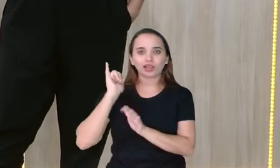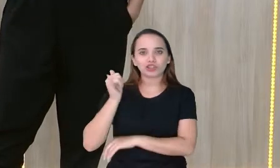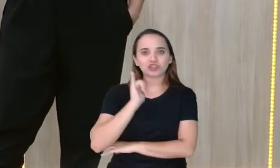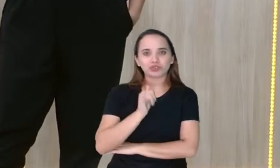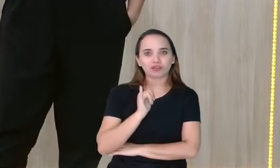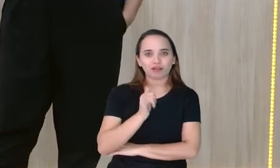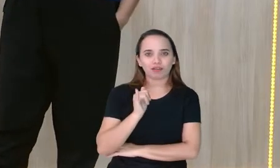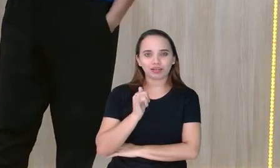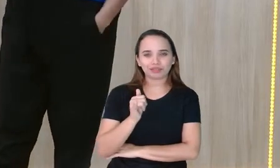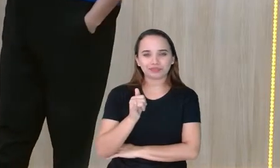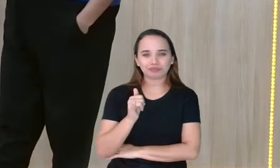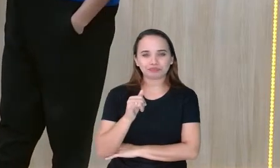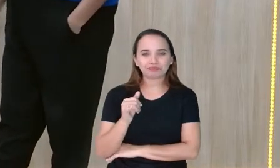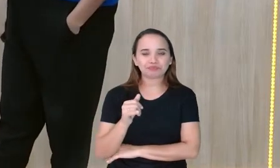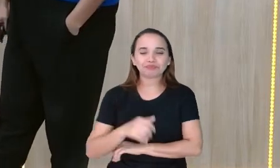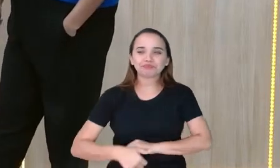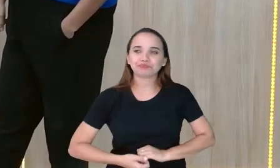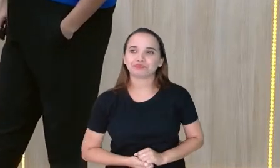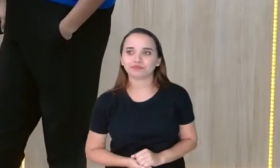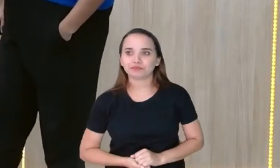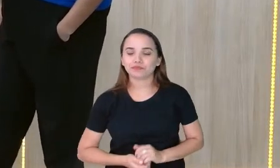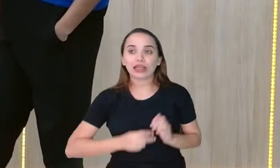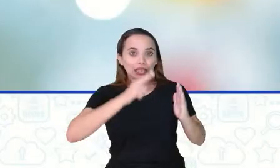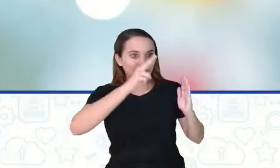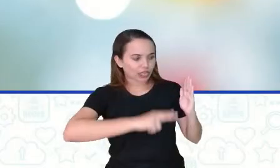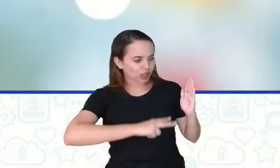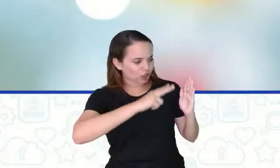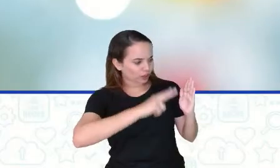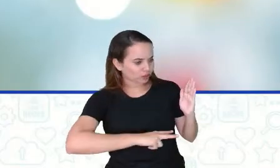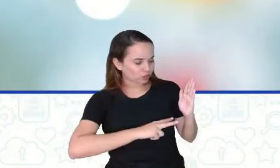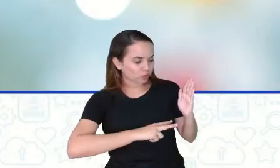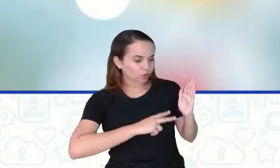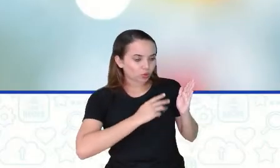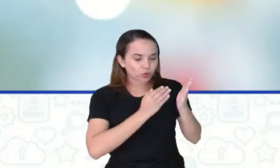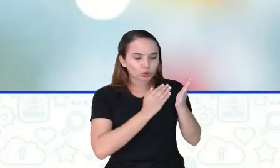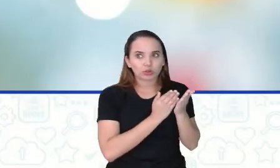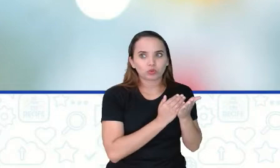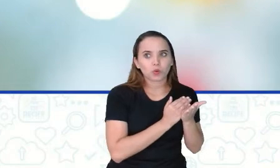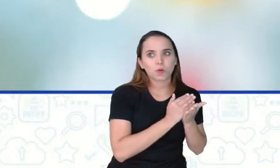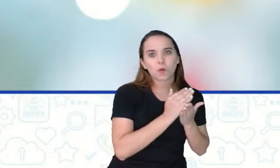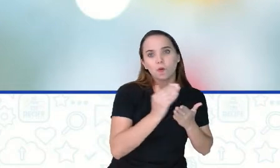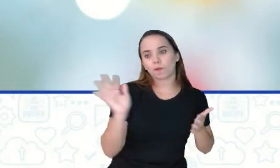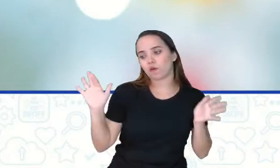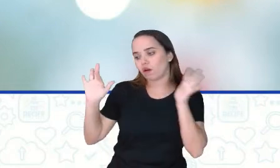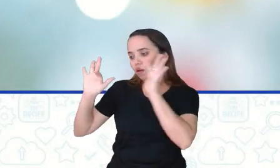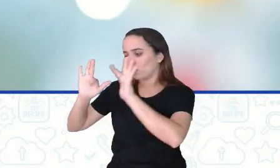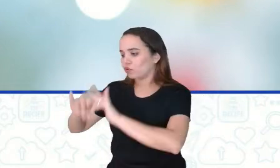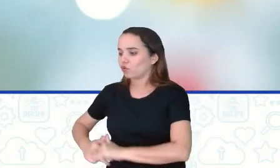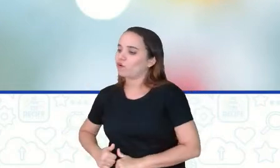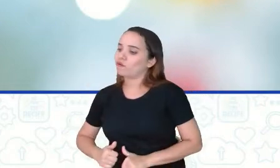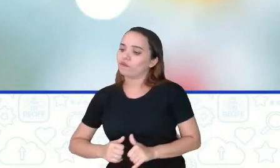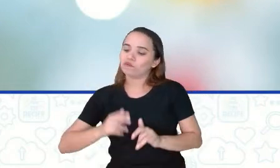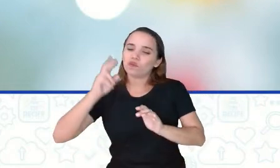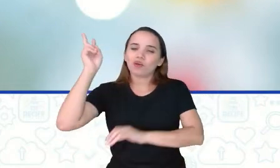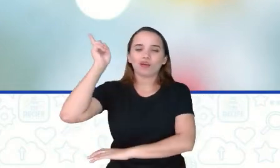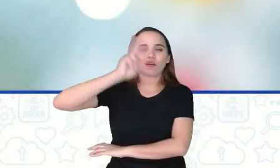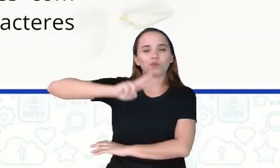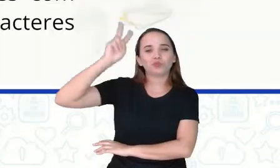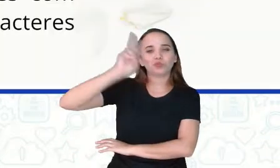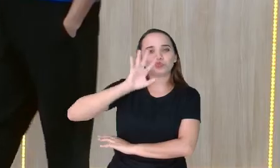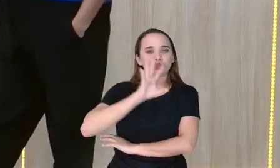contas, exatamente isso. Leitor. Da primeira à última página, uma história de amor.